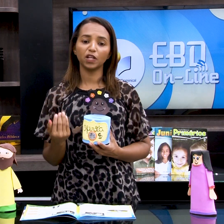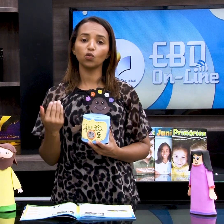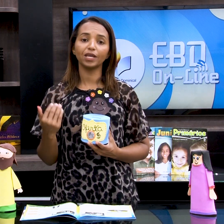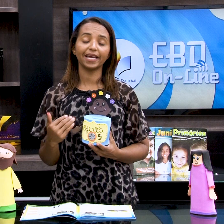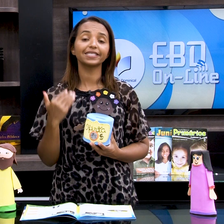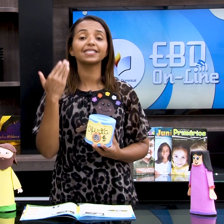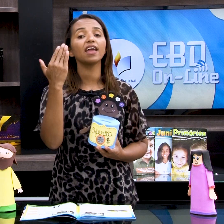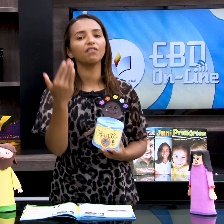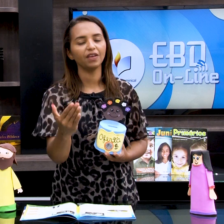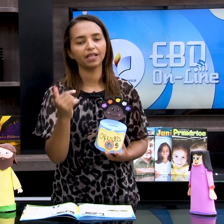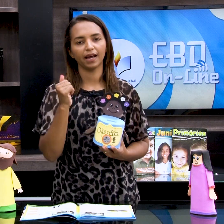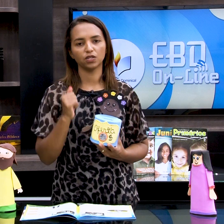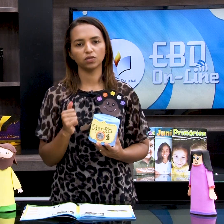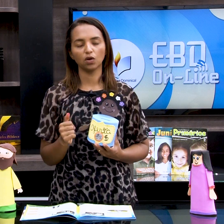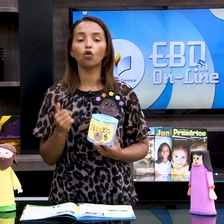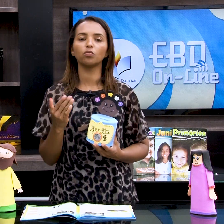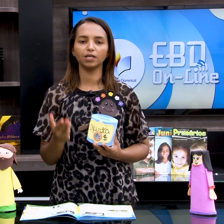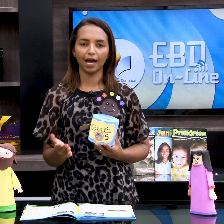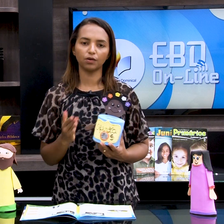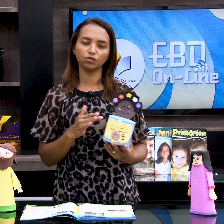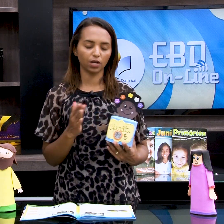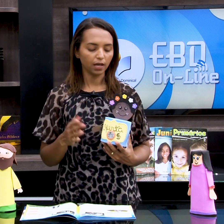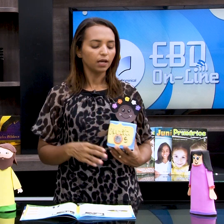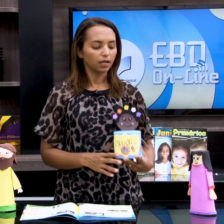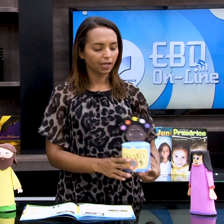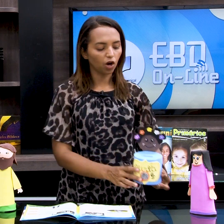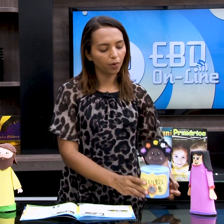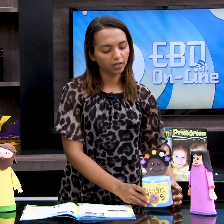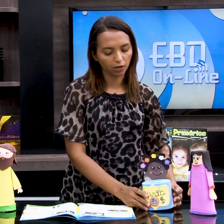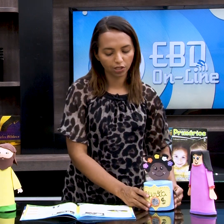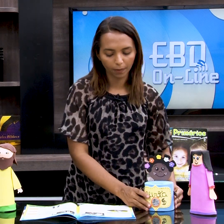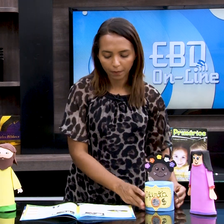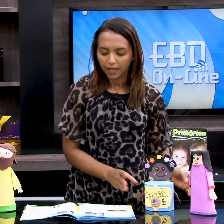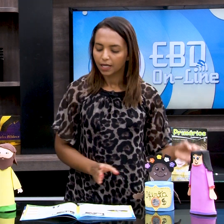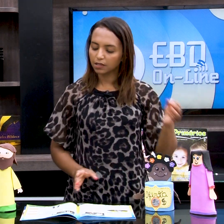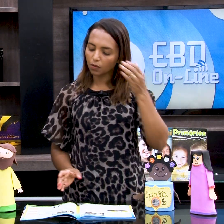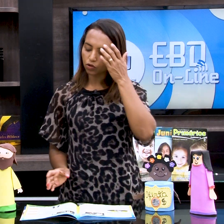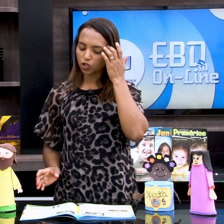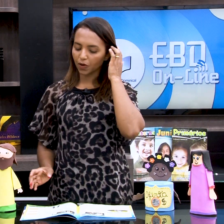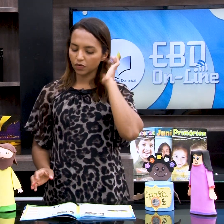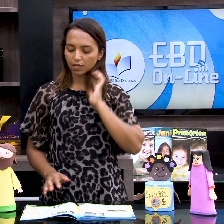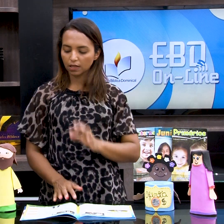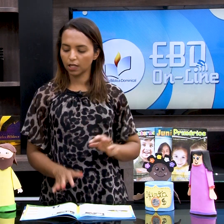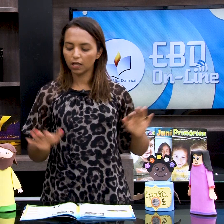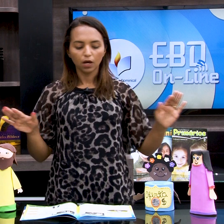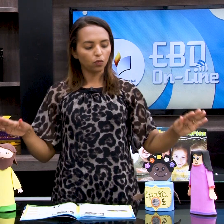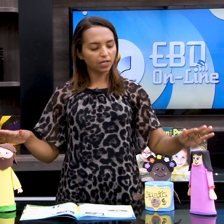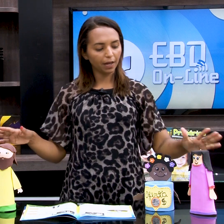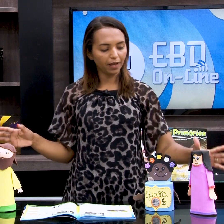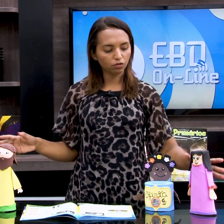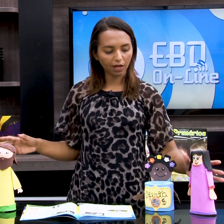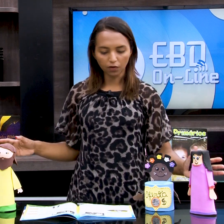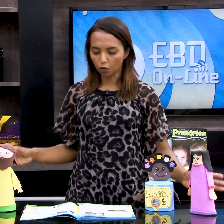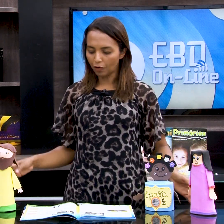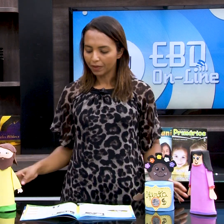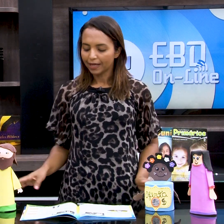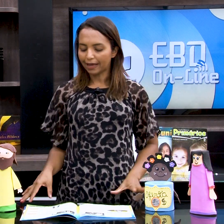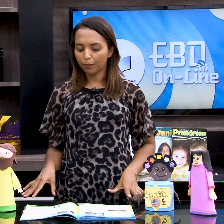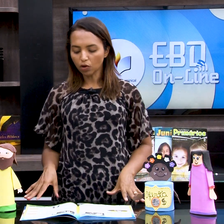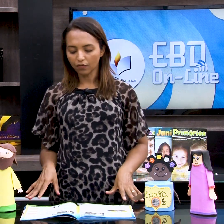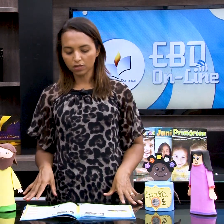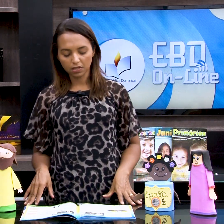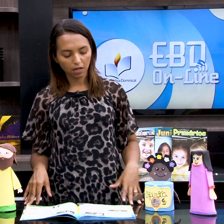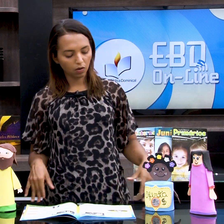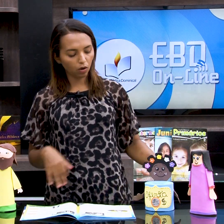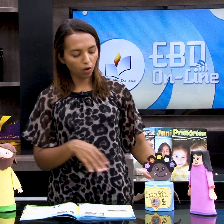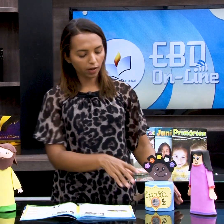e aprendam o que é servir na casa do senhor como diáconos né da obra de Deus tá bom então eu trouxe para vocês aqui os elementos da viúva